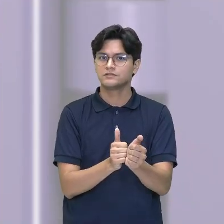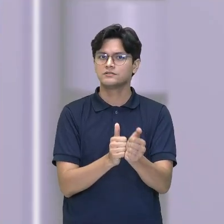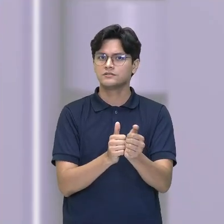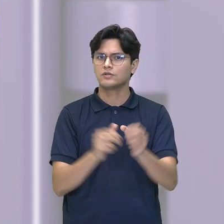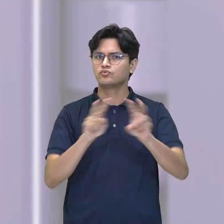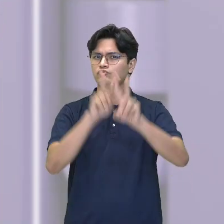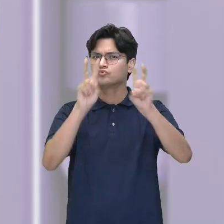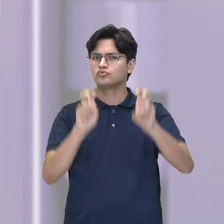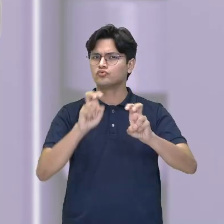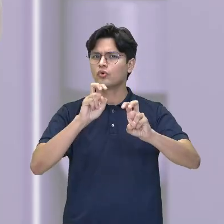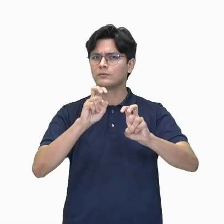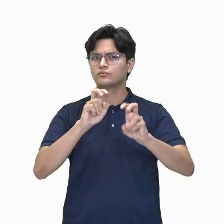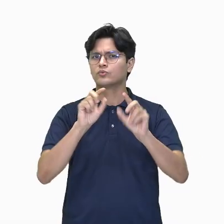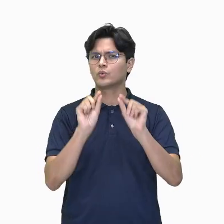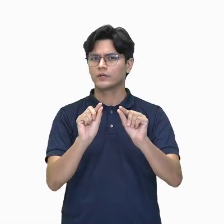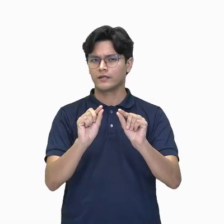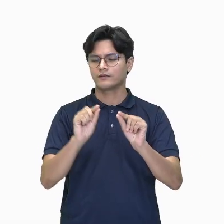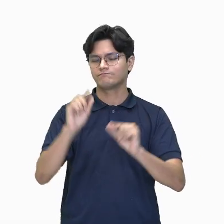seguinte reflexão.